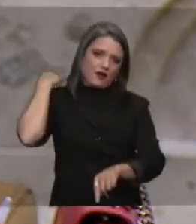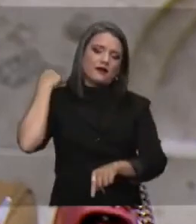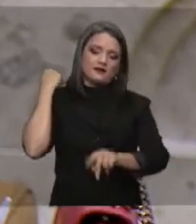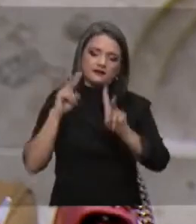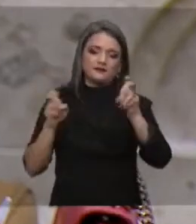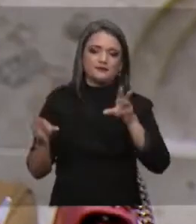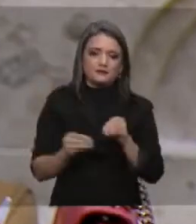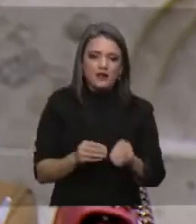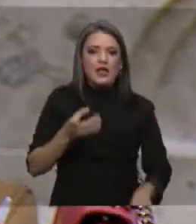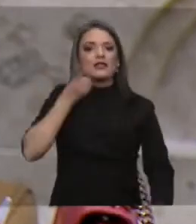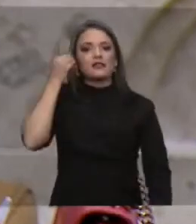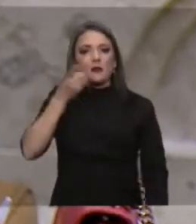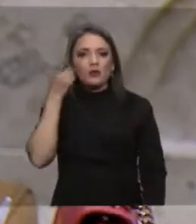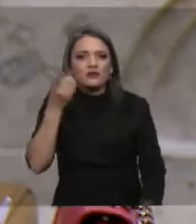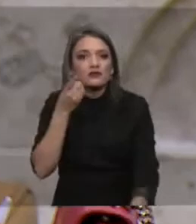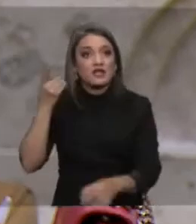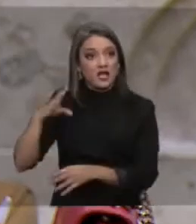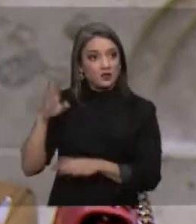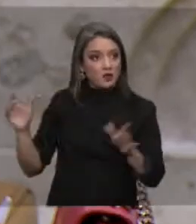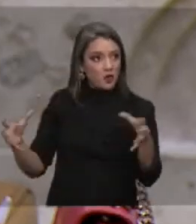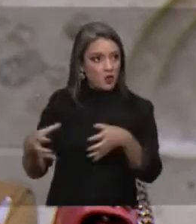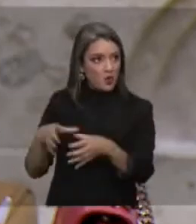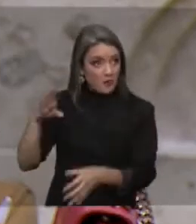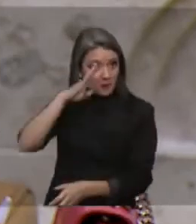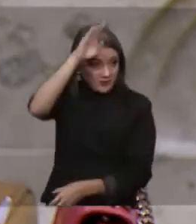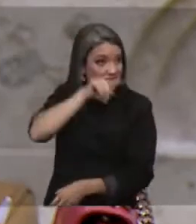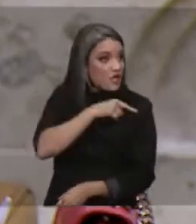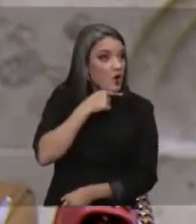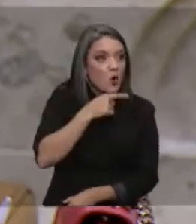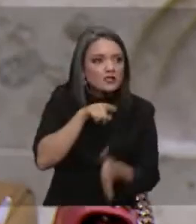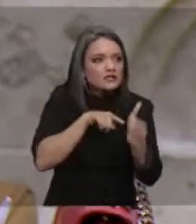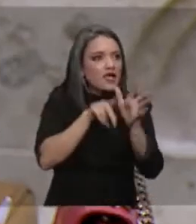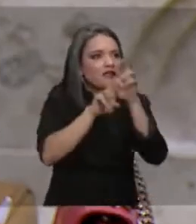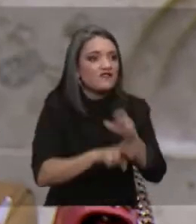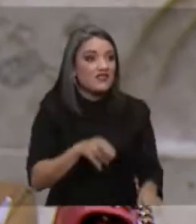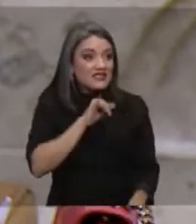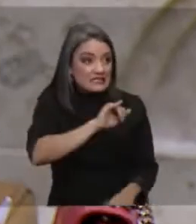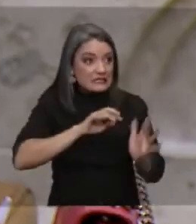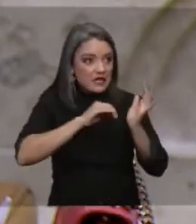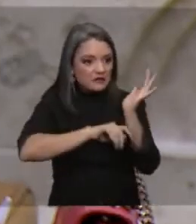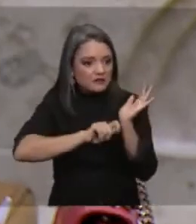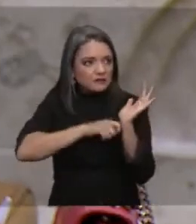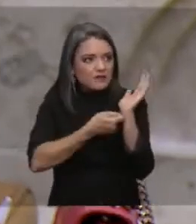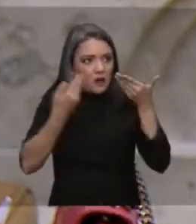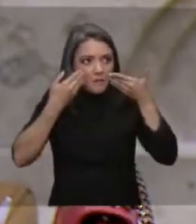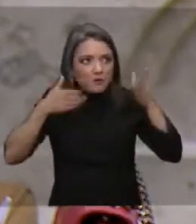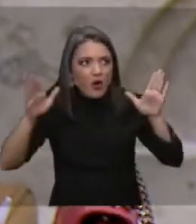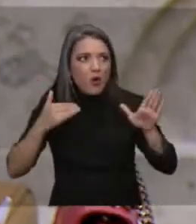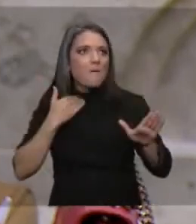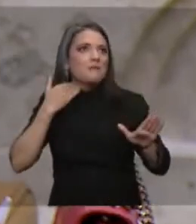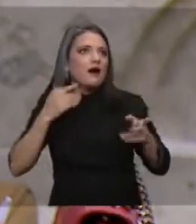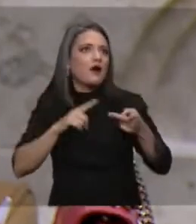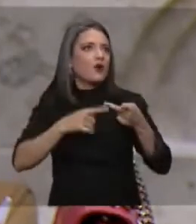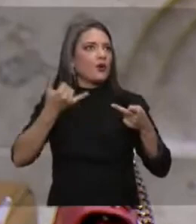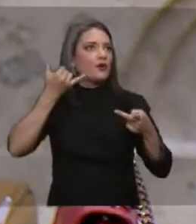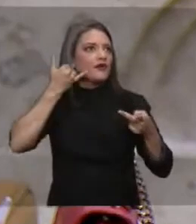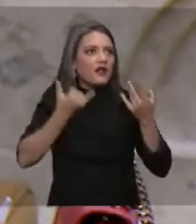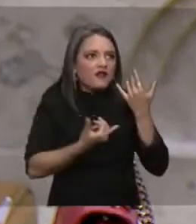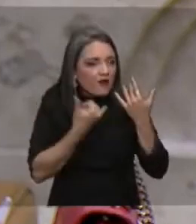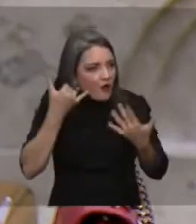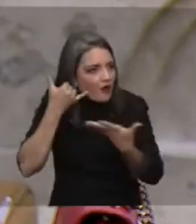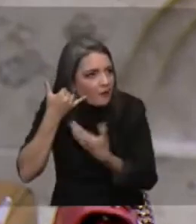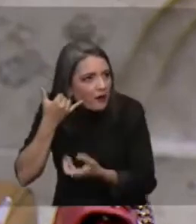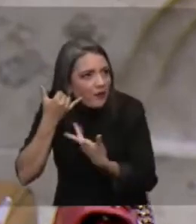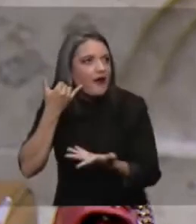Com os deputados bolsonaristas, você não consegue uma investigação, se quebrar teu sigilo bancário, se quebrar seu sigilo telefônico,